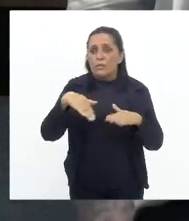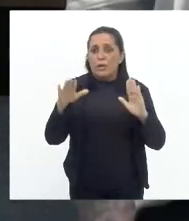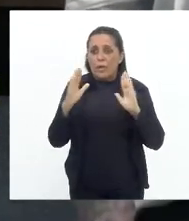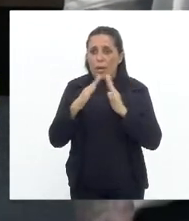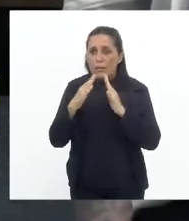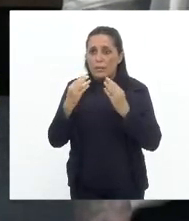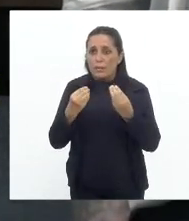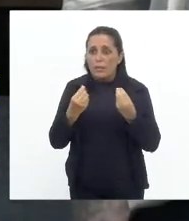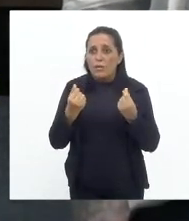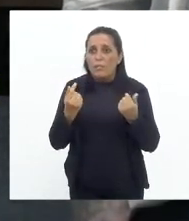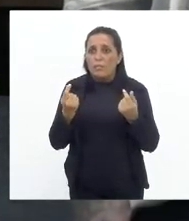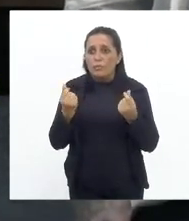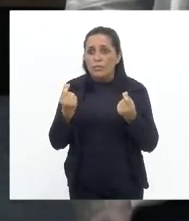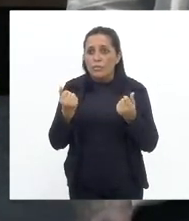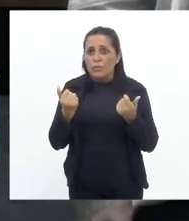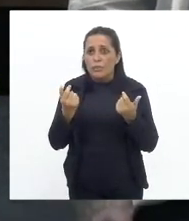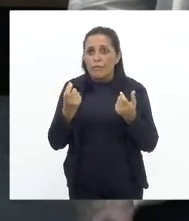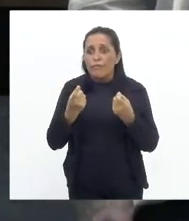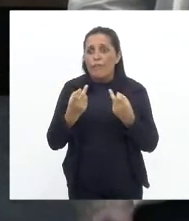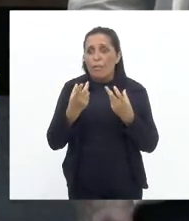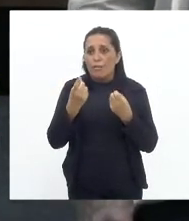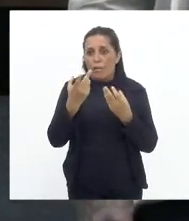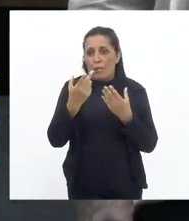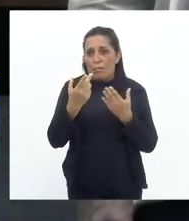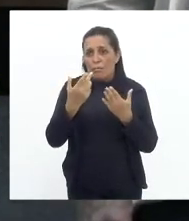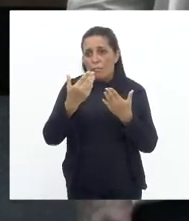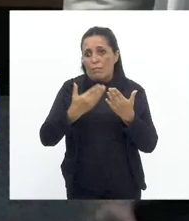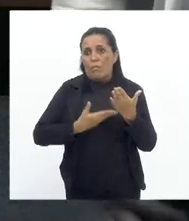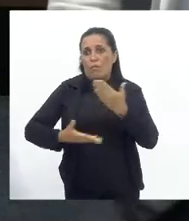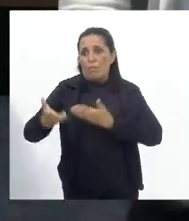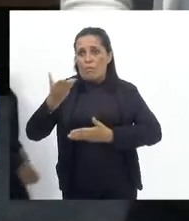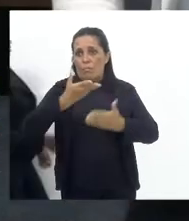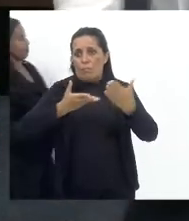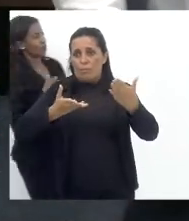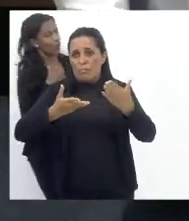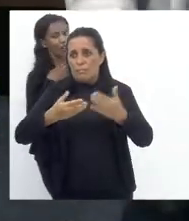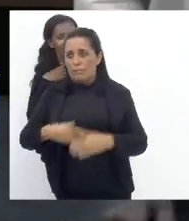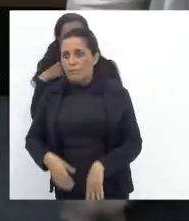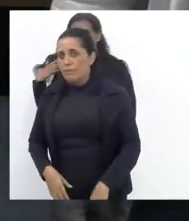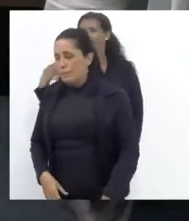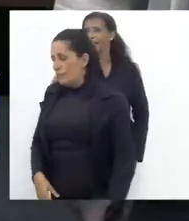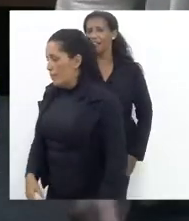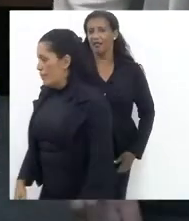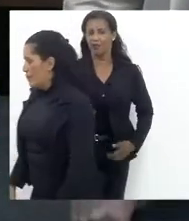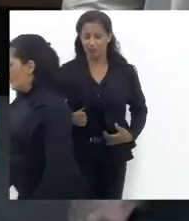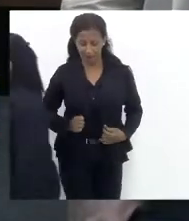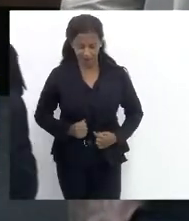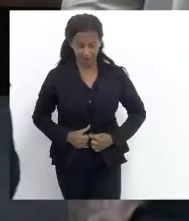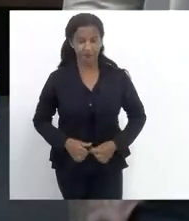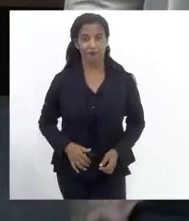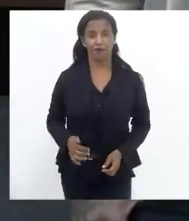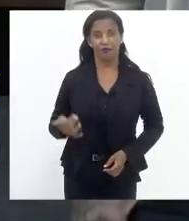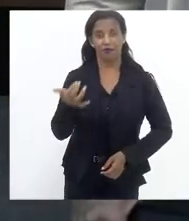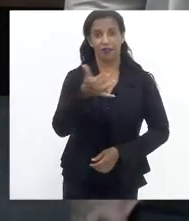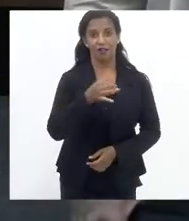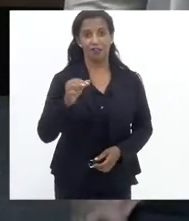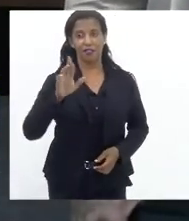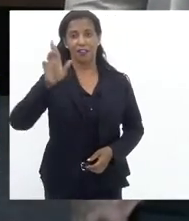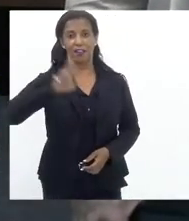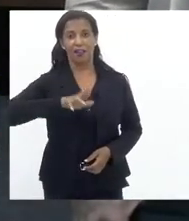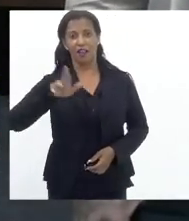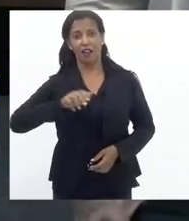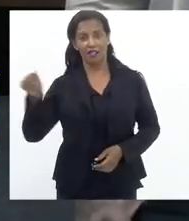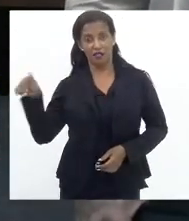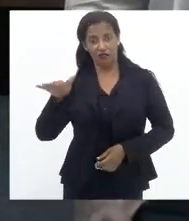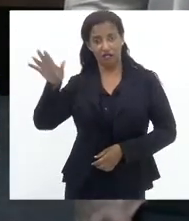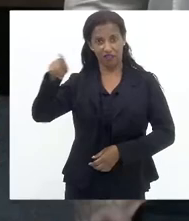que levou o Capilé Zinho também vendendo o roteiro aliás roteiro esse que um cineasta negro da favela aqui é